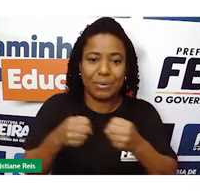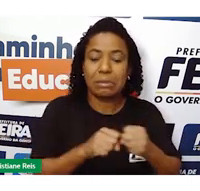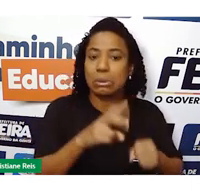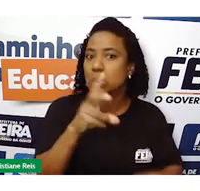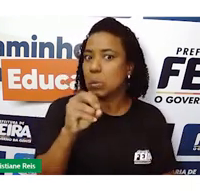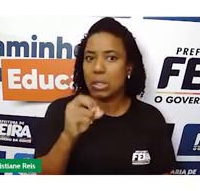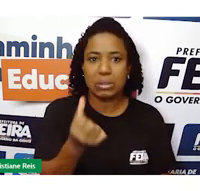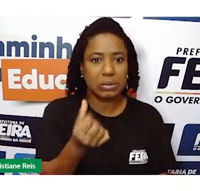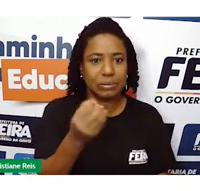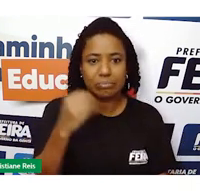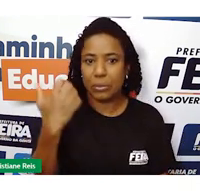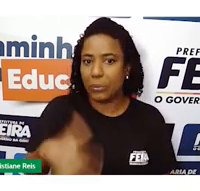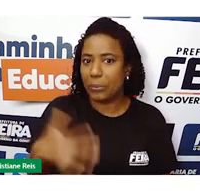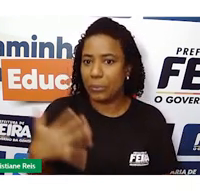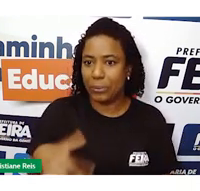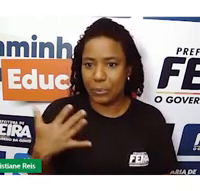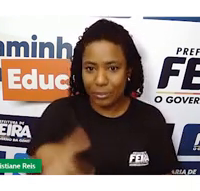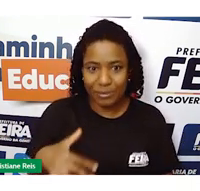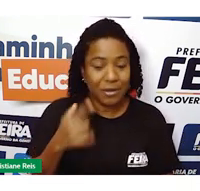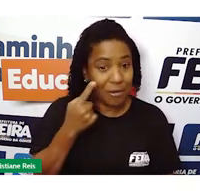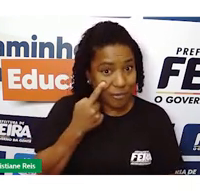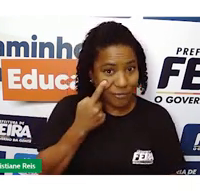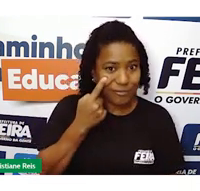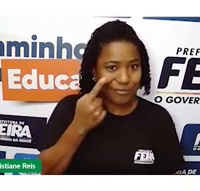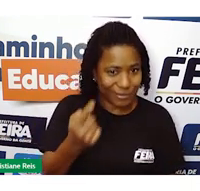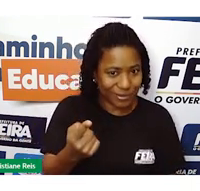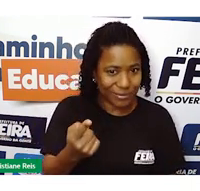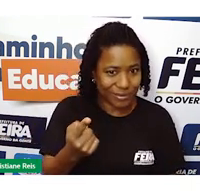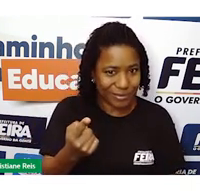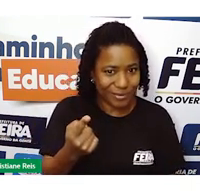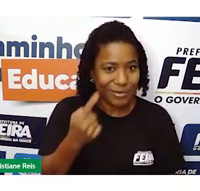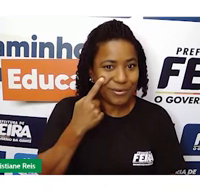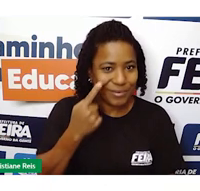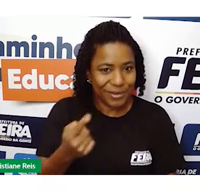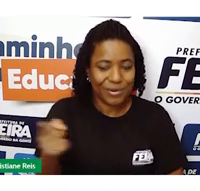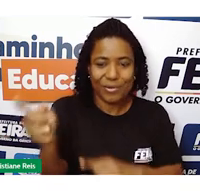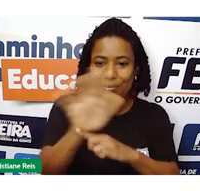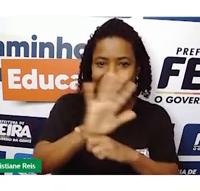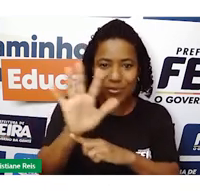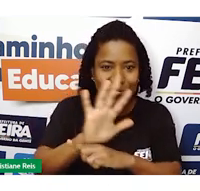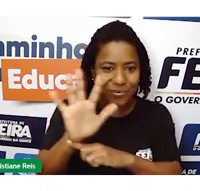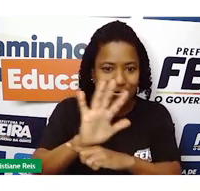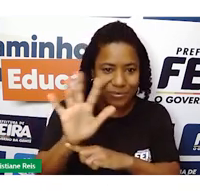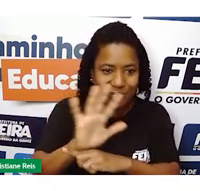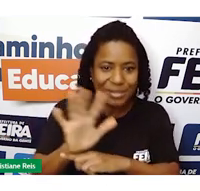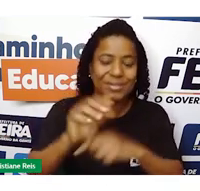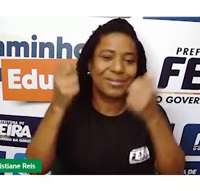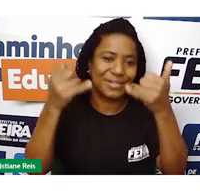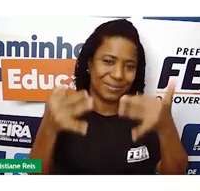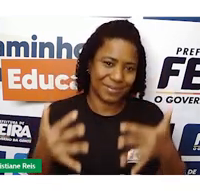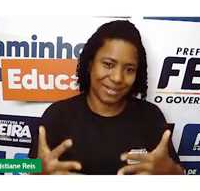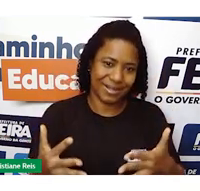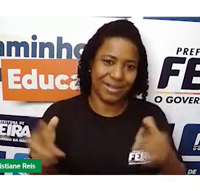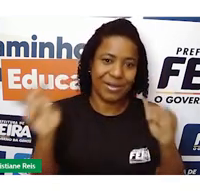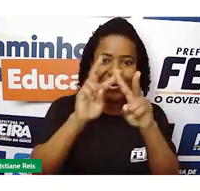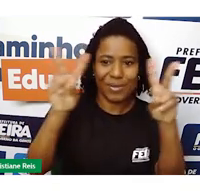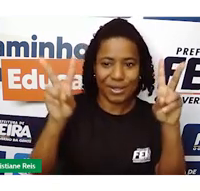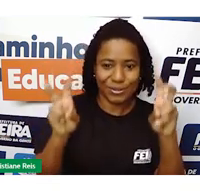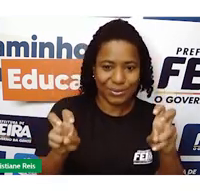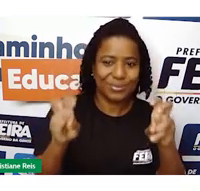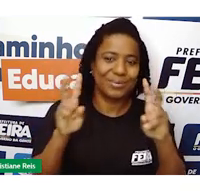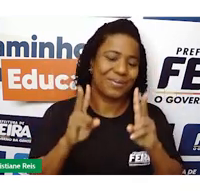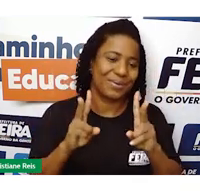Pronto, então observaram aí sobre o que o vídeo fala, né? O vídeo vem trazendo o mesmo assunto trazido